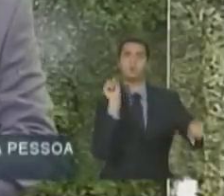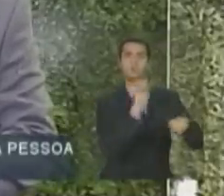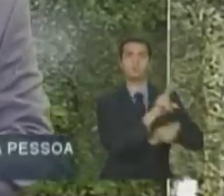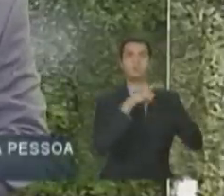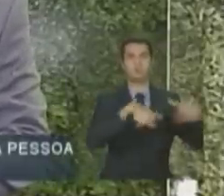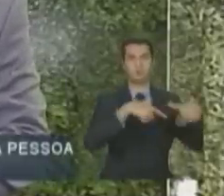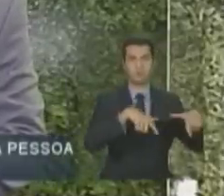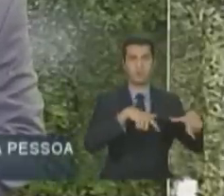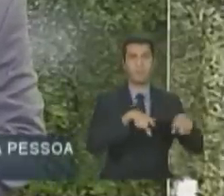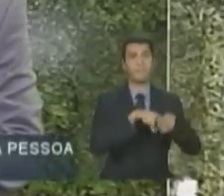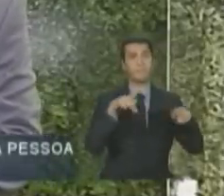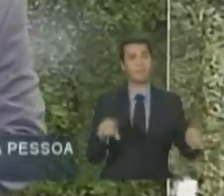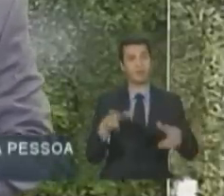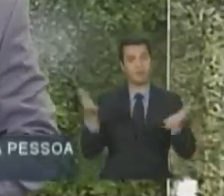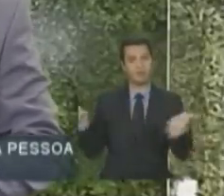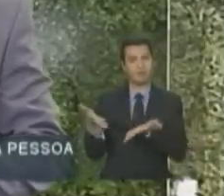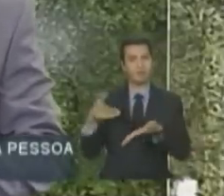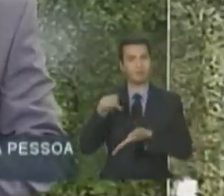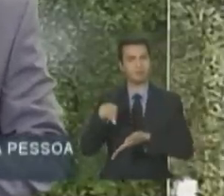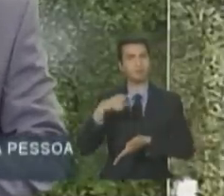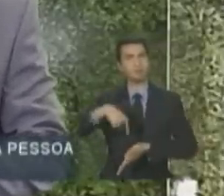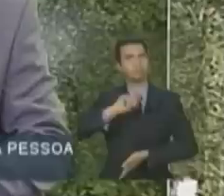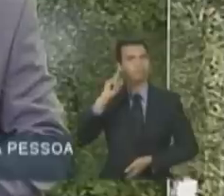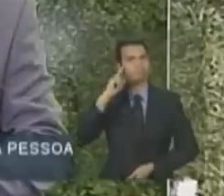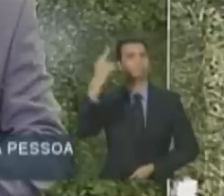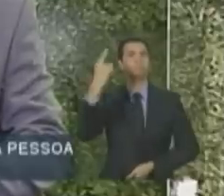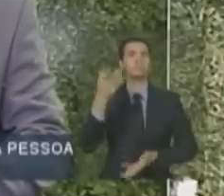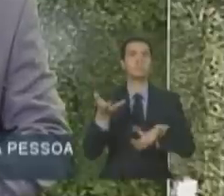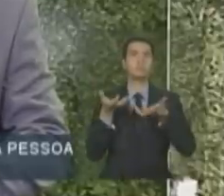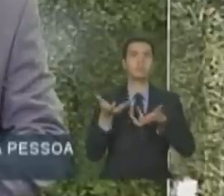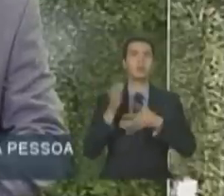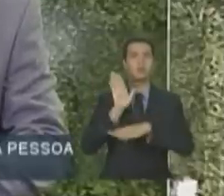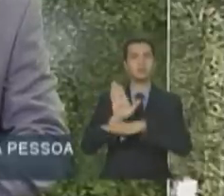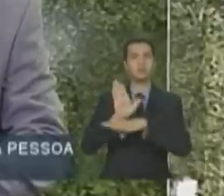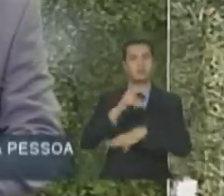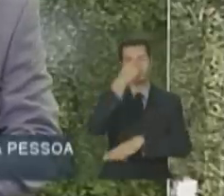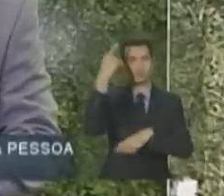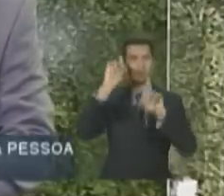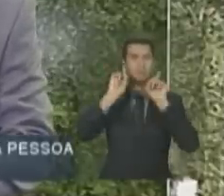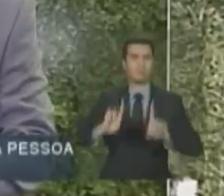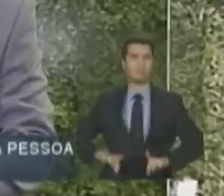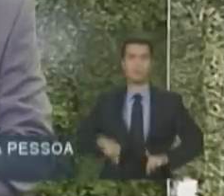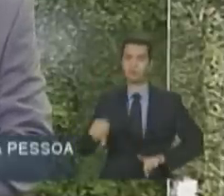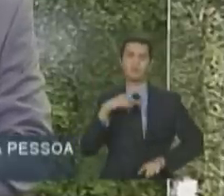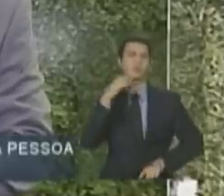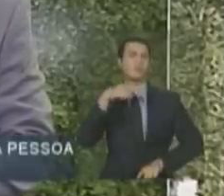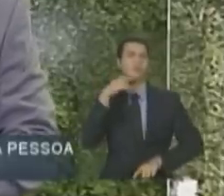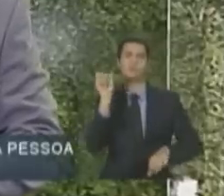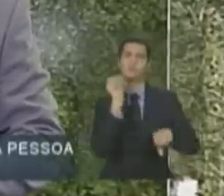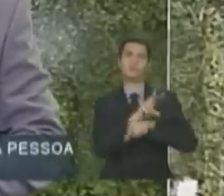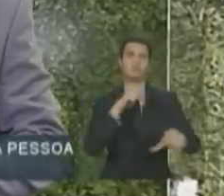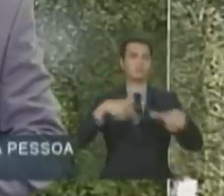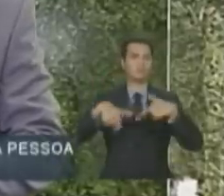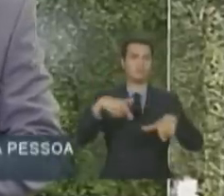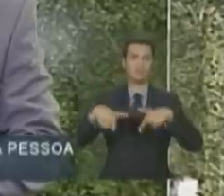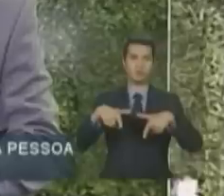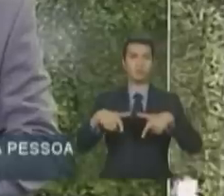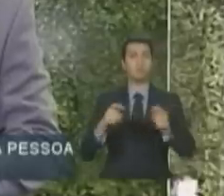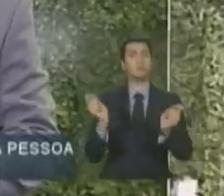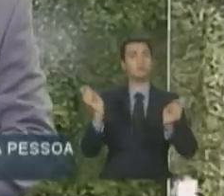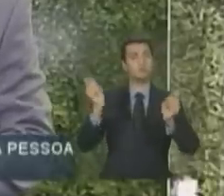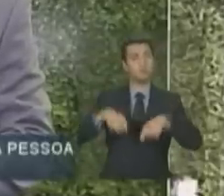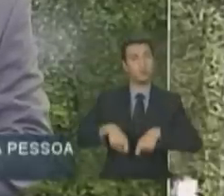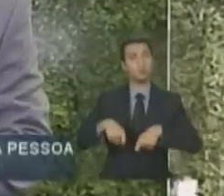ação estaremos também dando oportunidade às pessoas com deficiência que não tenham condições de estar no mercado de trabalho, para que no